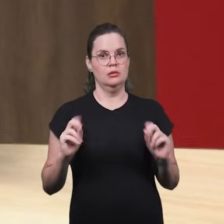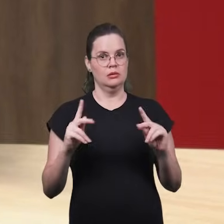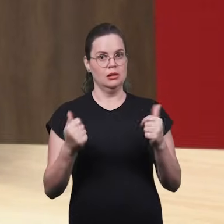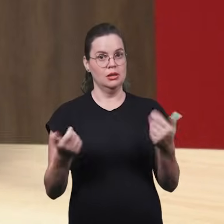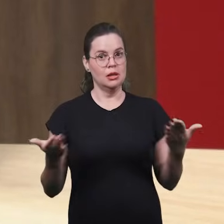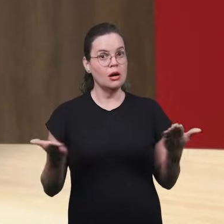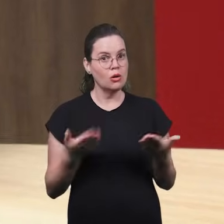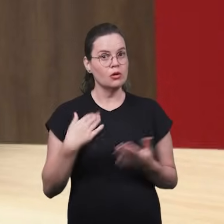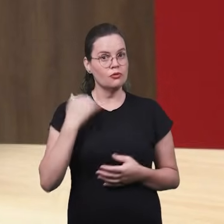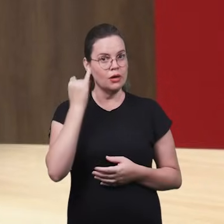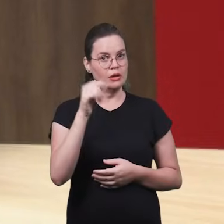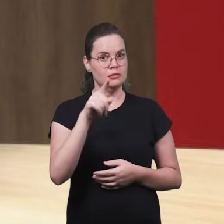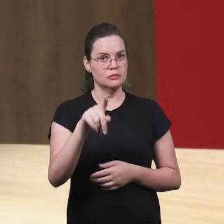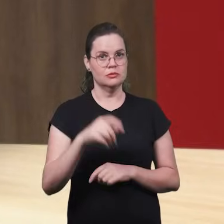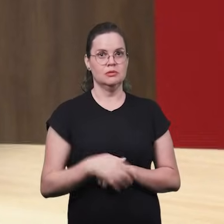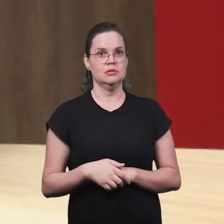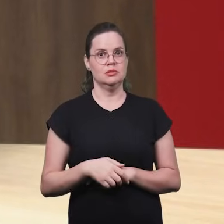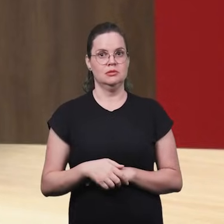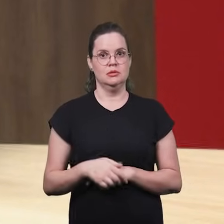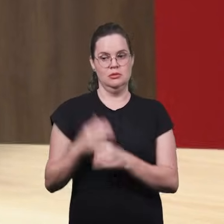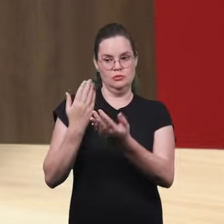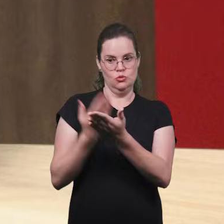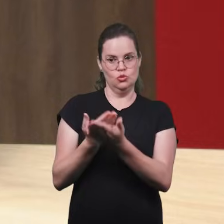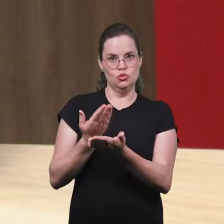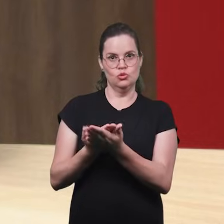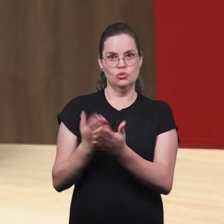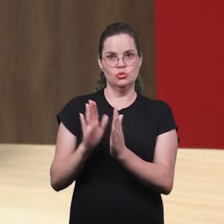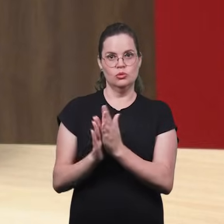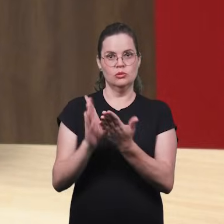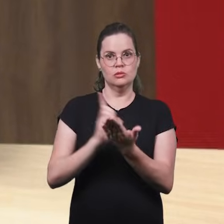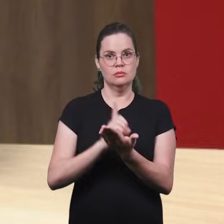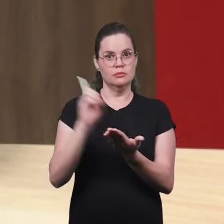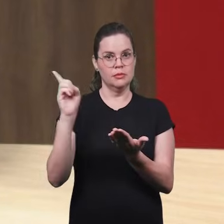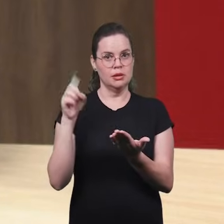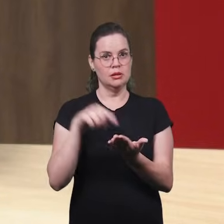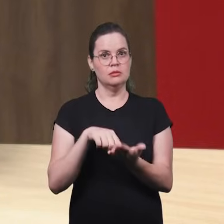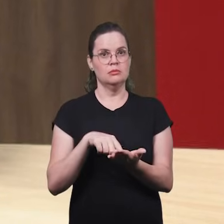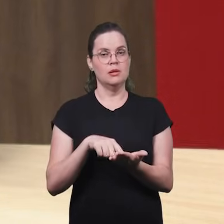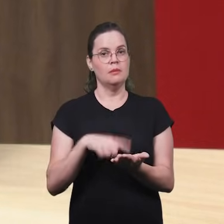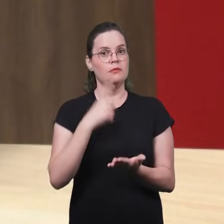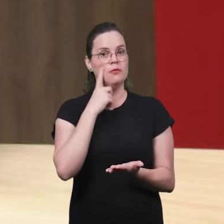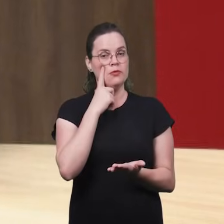tá? Inclusive, para o estudo bíblico. Perceba,